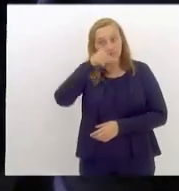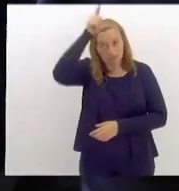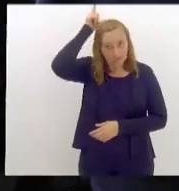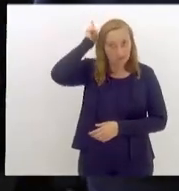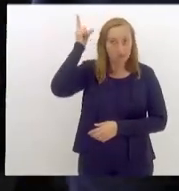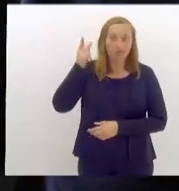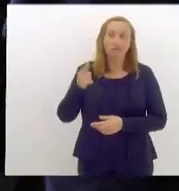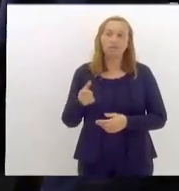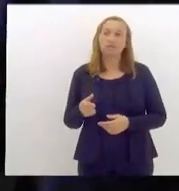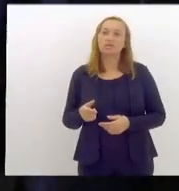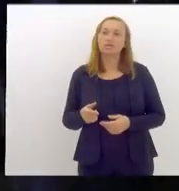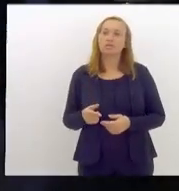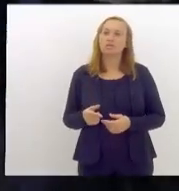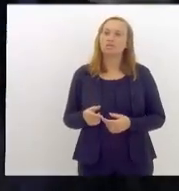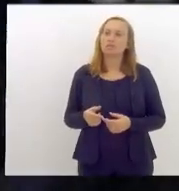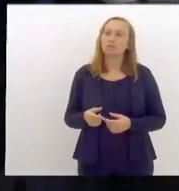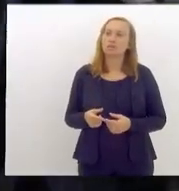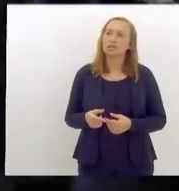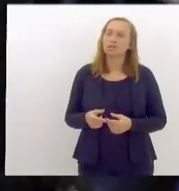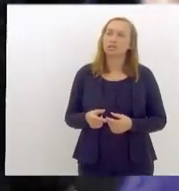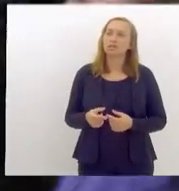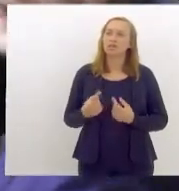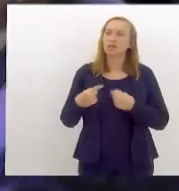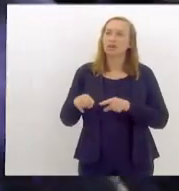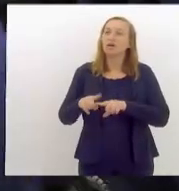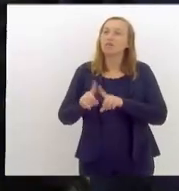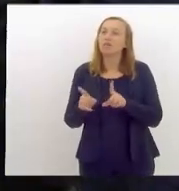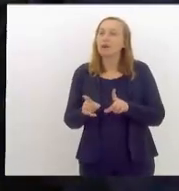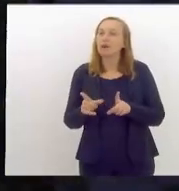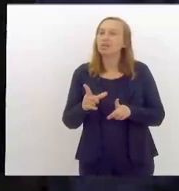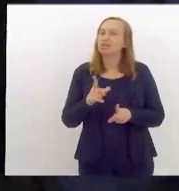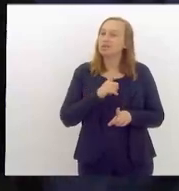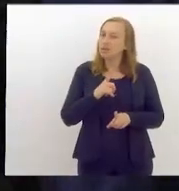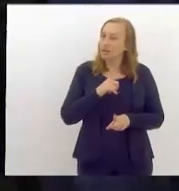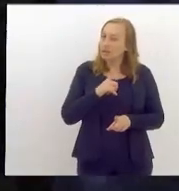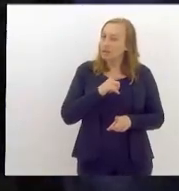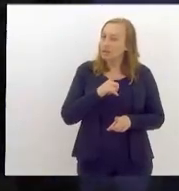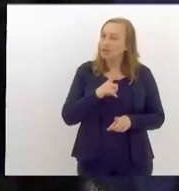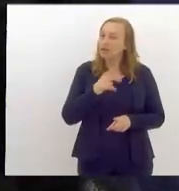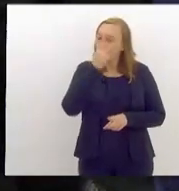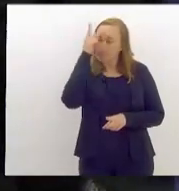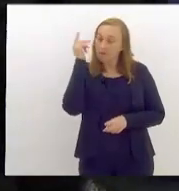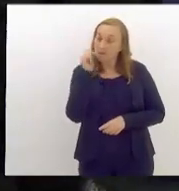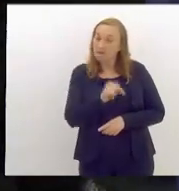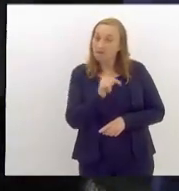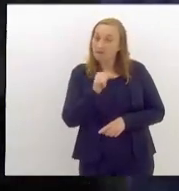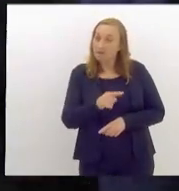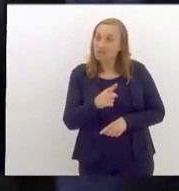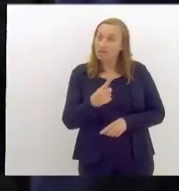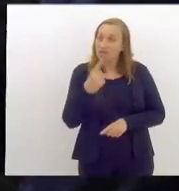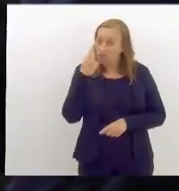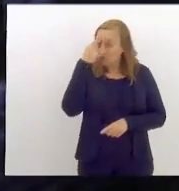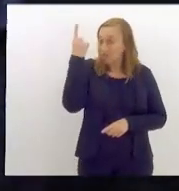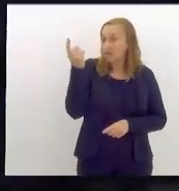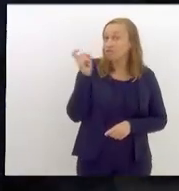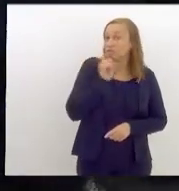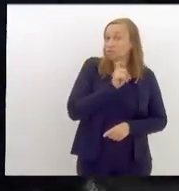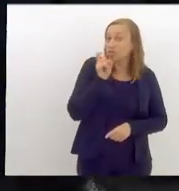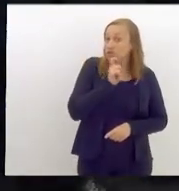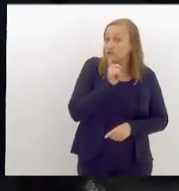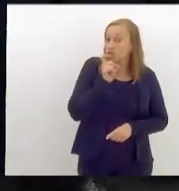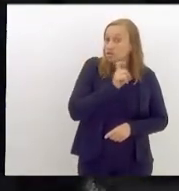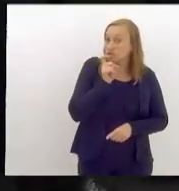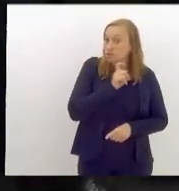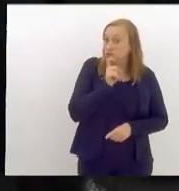obsessores no Palácio Guanabara mas a obsessores aqui que inventam mentiras e que